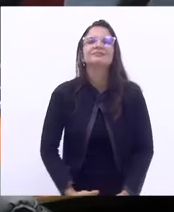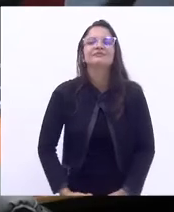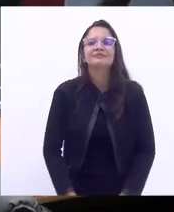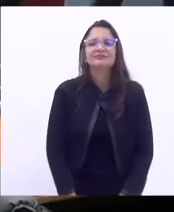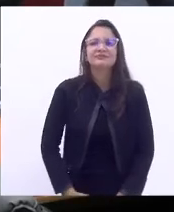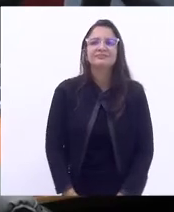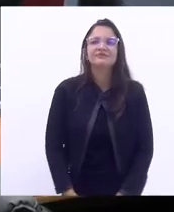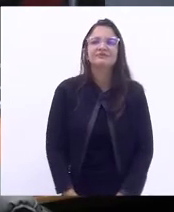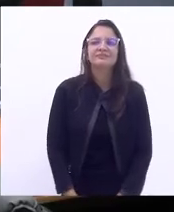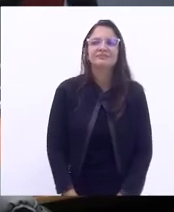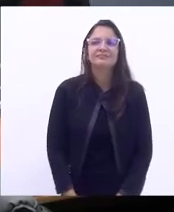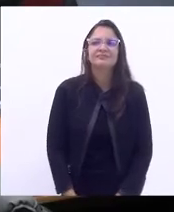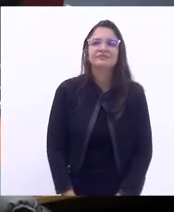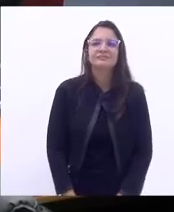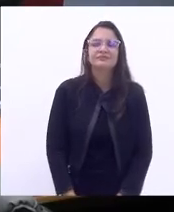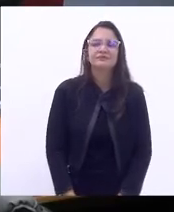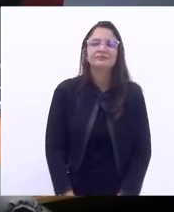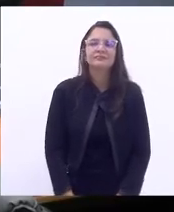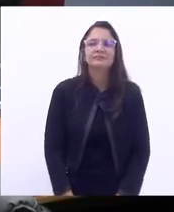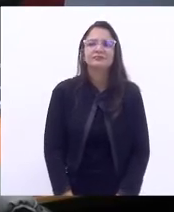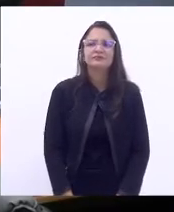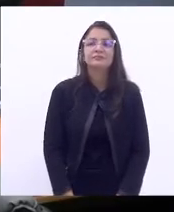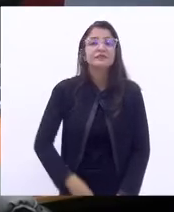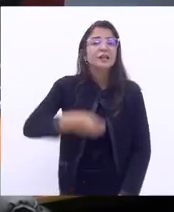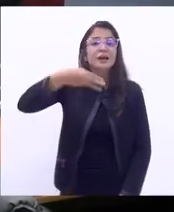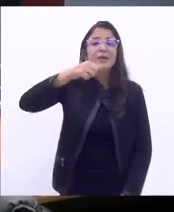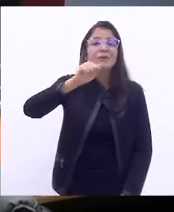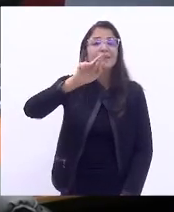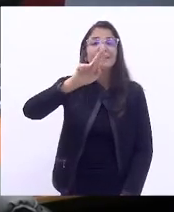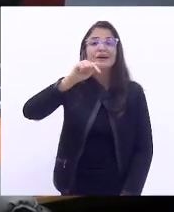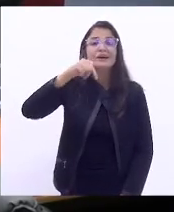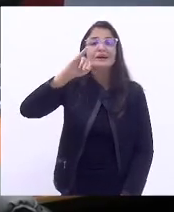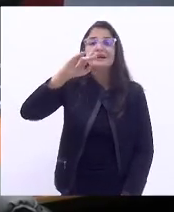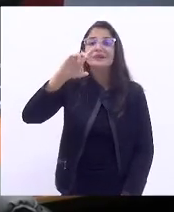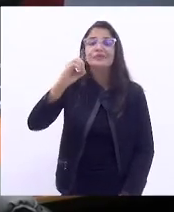De verdade. Foi o Marquinhos que redigiu a emenda.